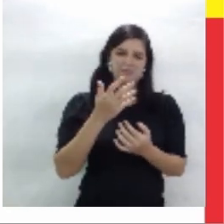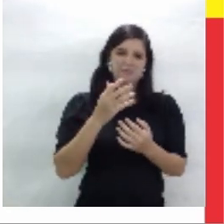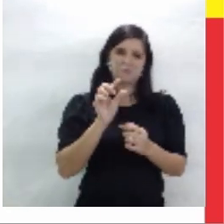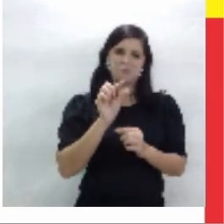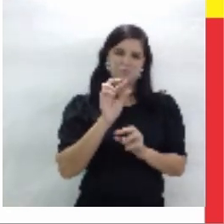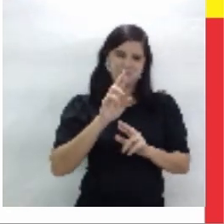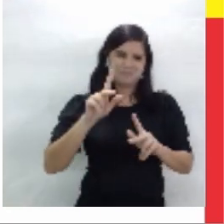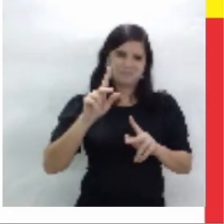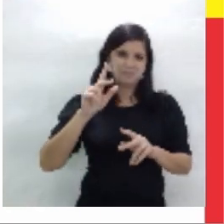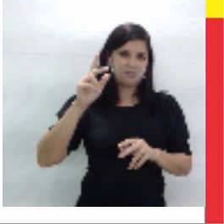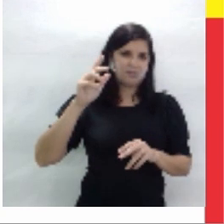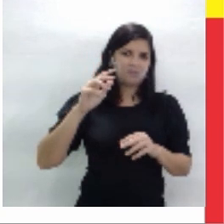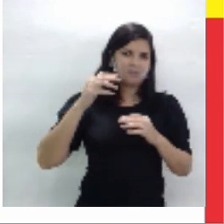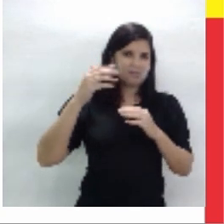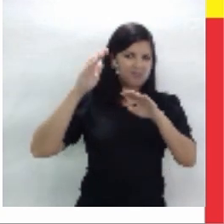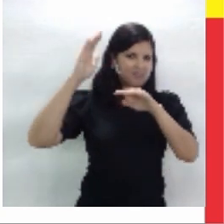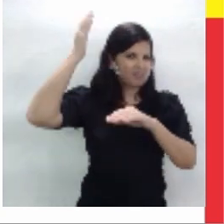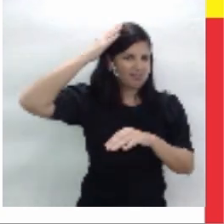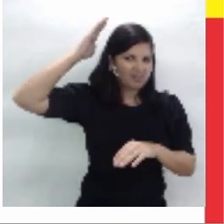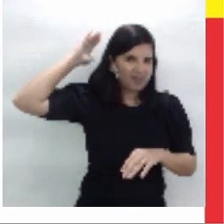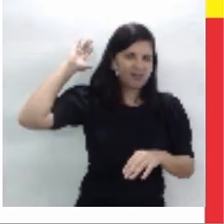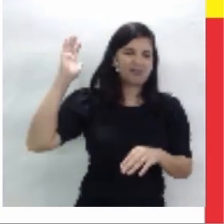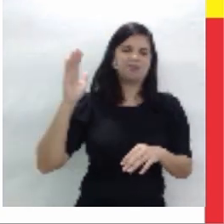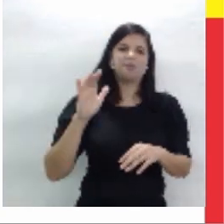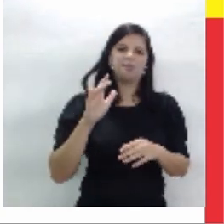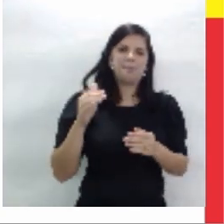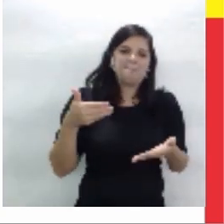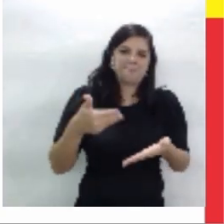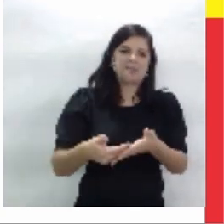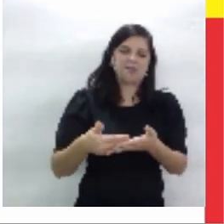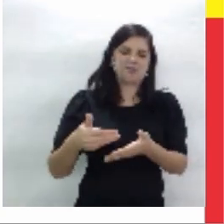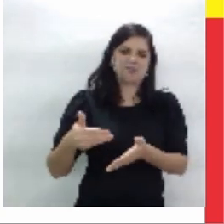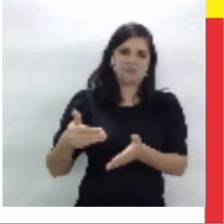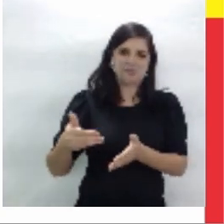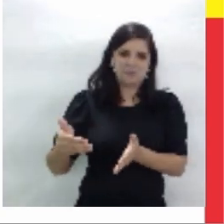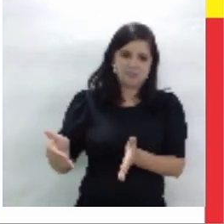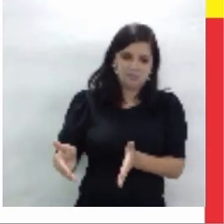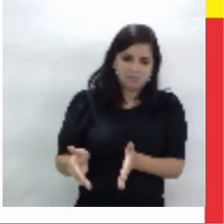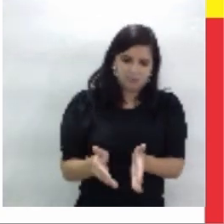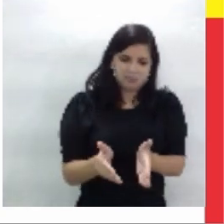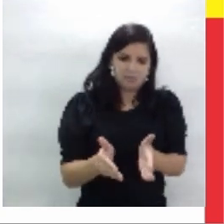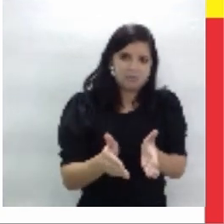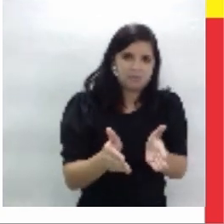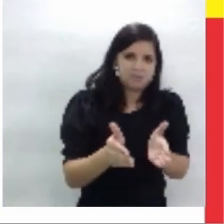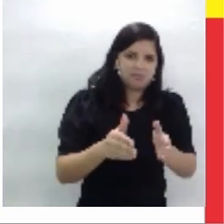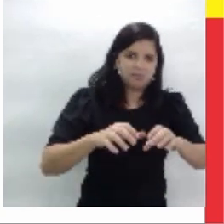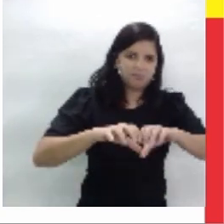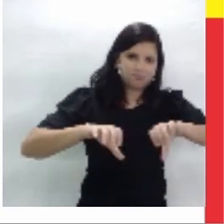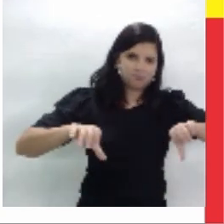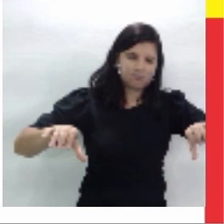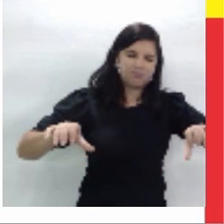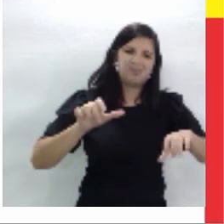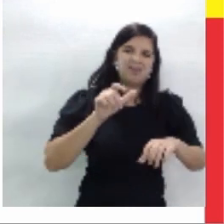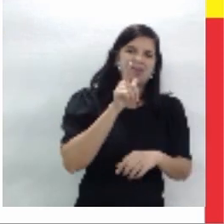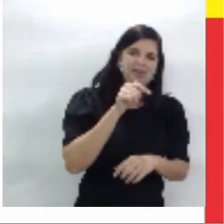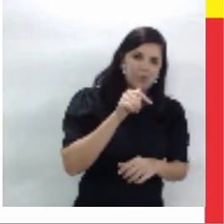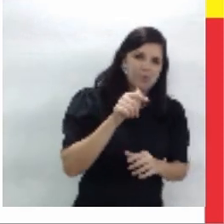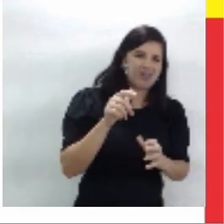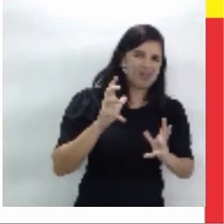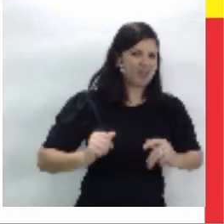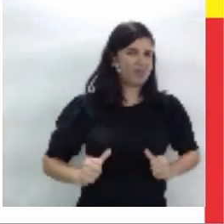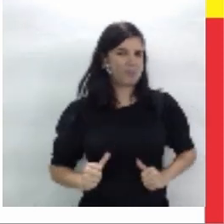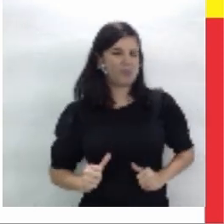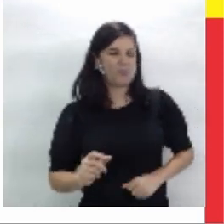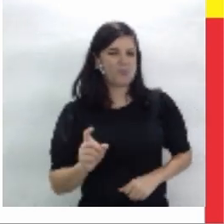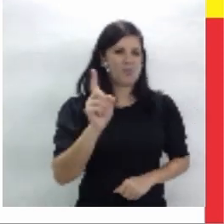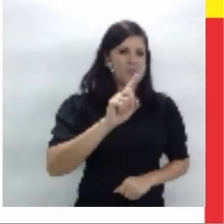nós observamos, né, que ela está perto de um canal. Então a gente fica duvidando se essa água ela é realmente utilizável,